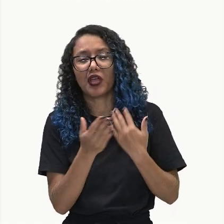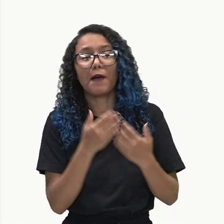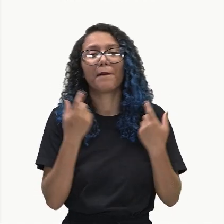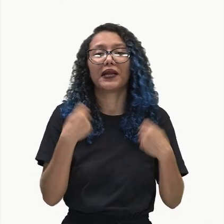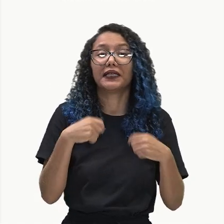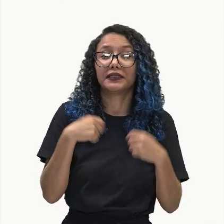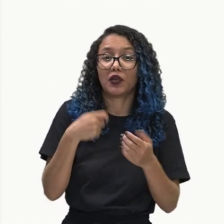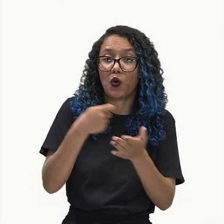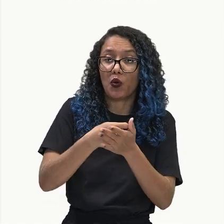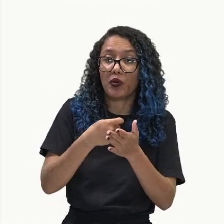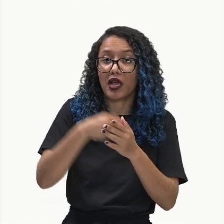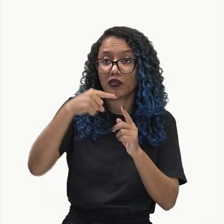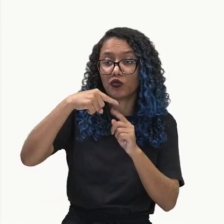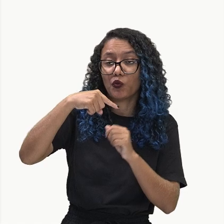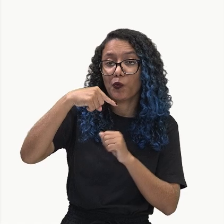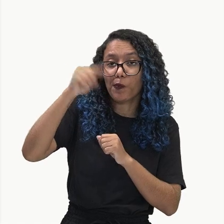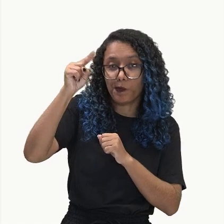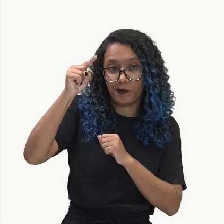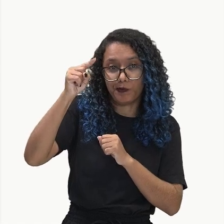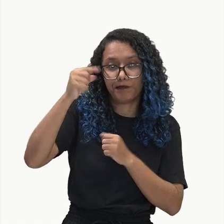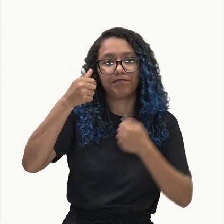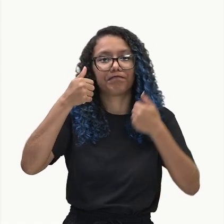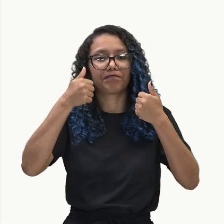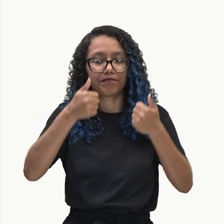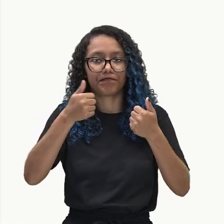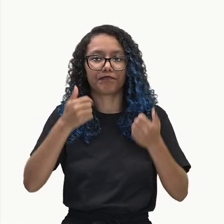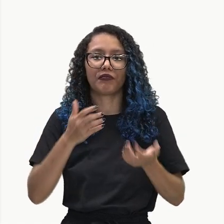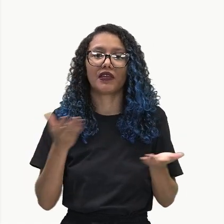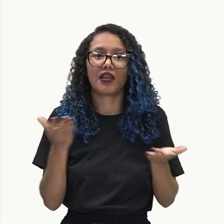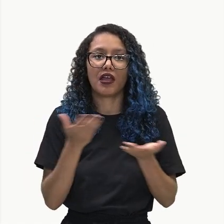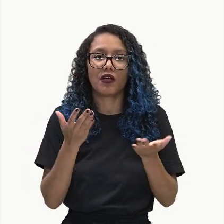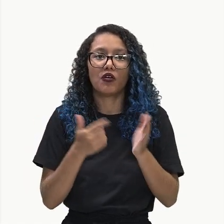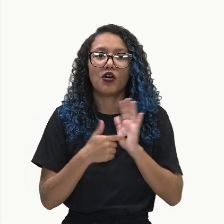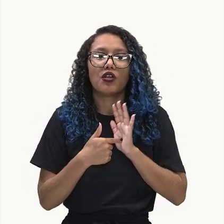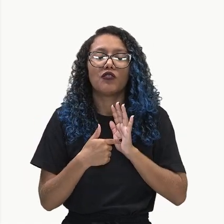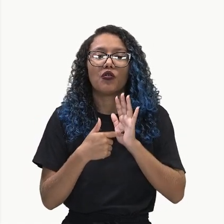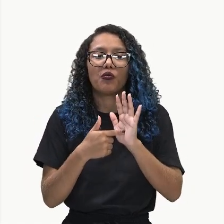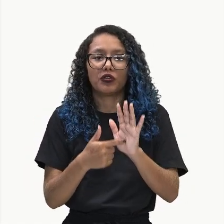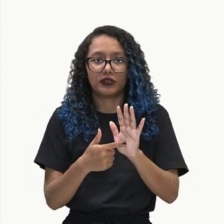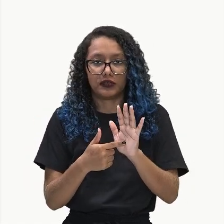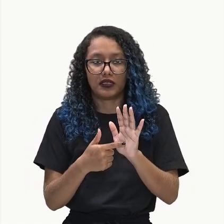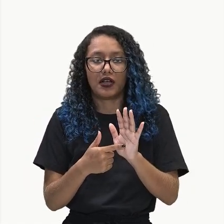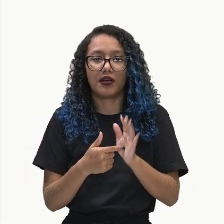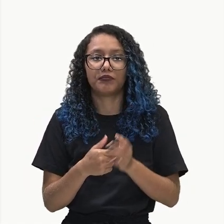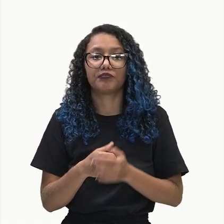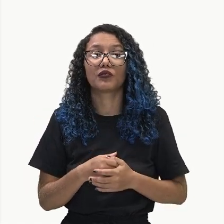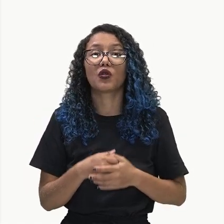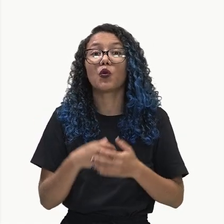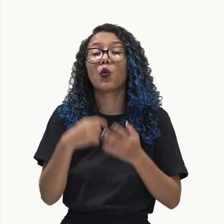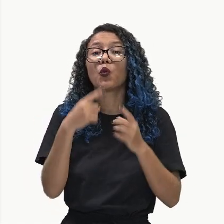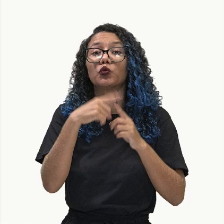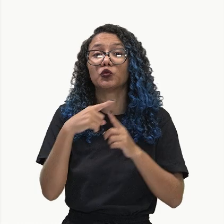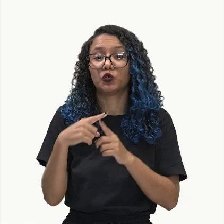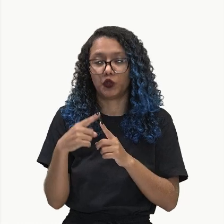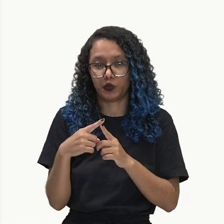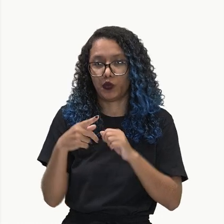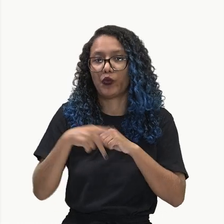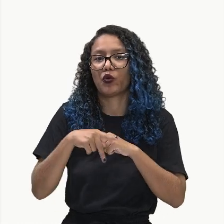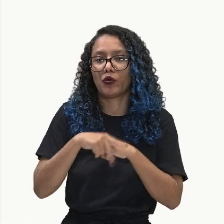pessoal. Agora nós vamos, de fato, aos pronomes interrogativos e vamos analisar,